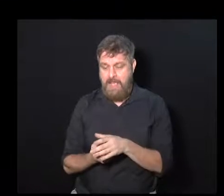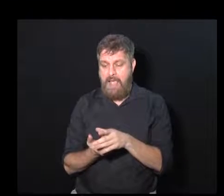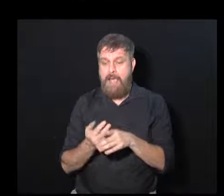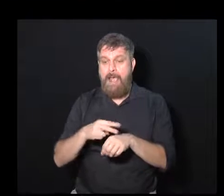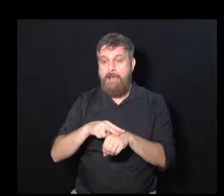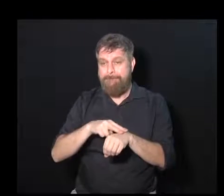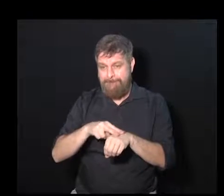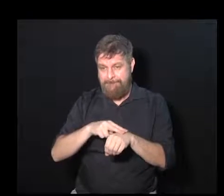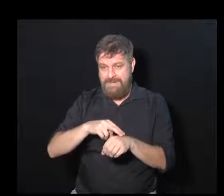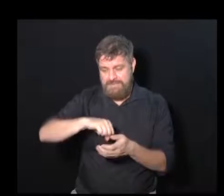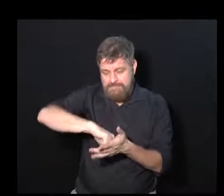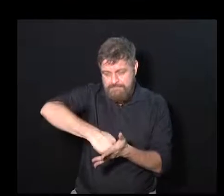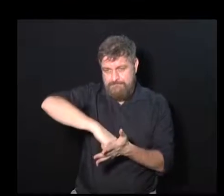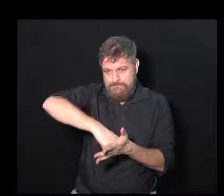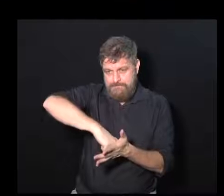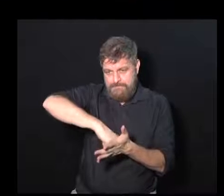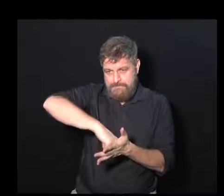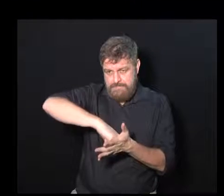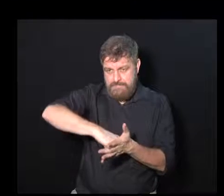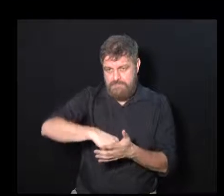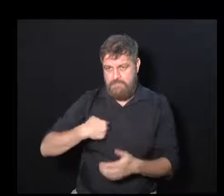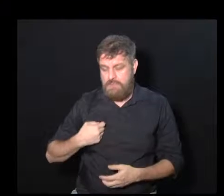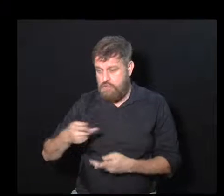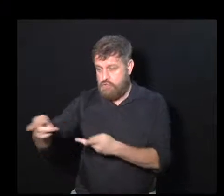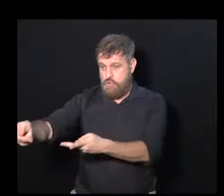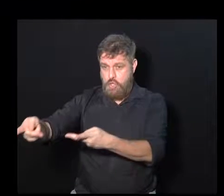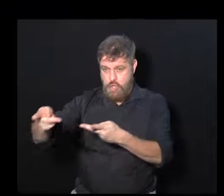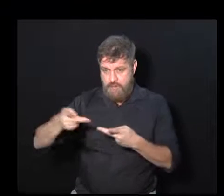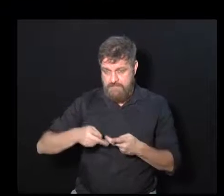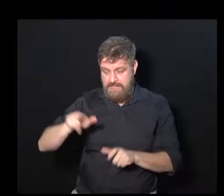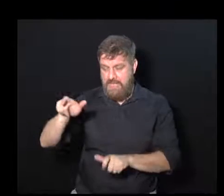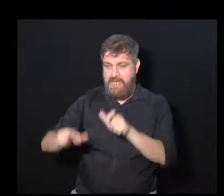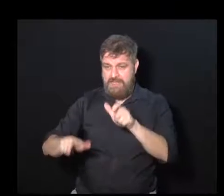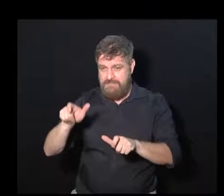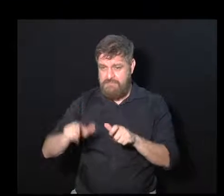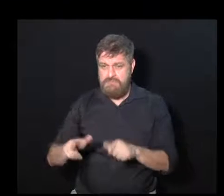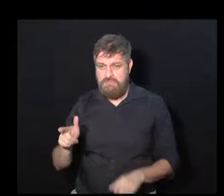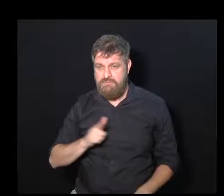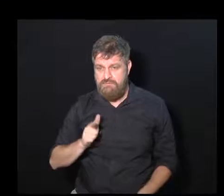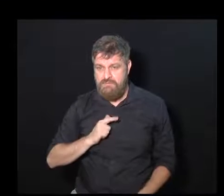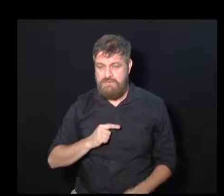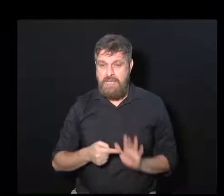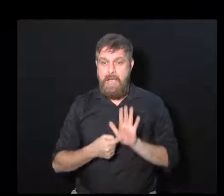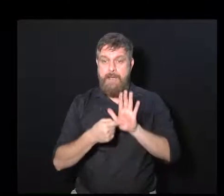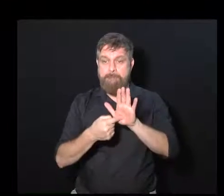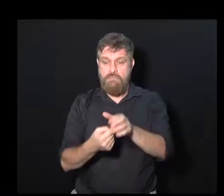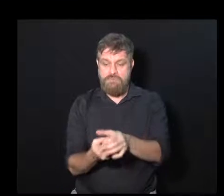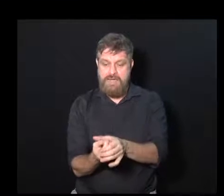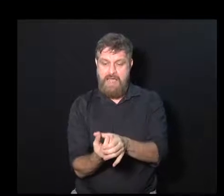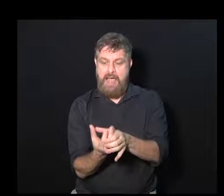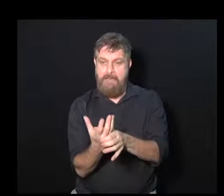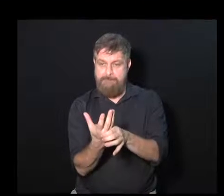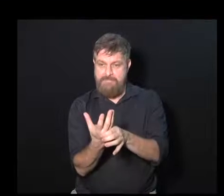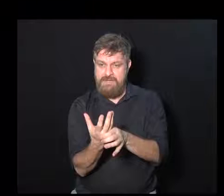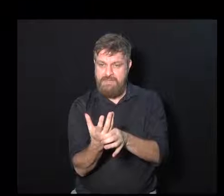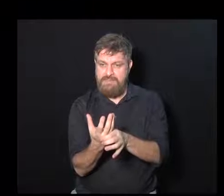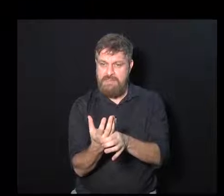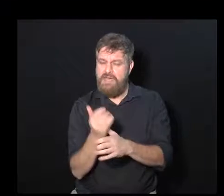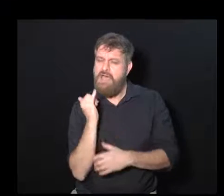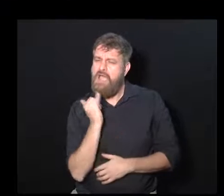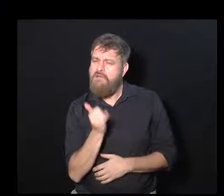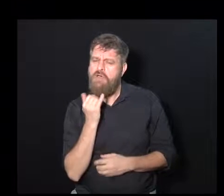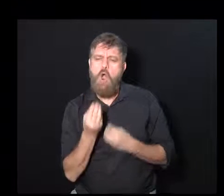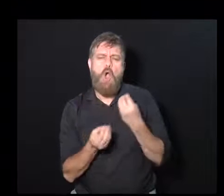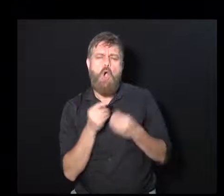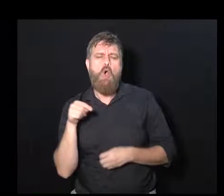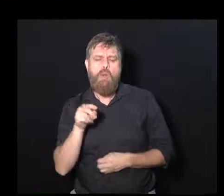medicinais. Então, a gente convida que os usuários tragam sua planta medicinal e conte como que ela